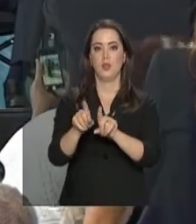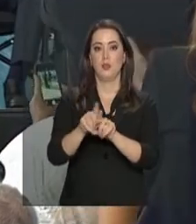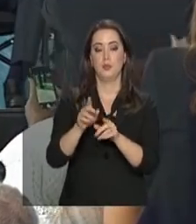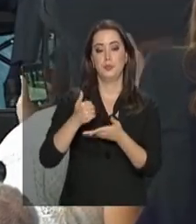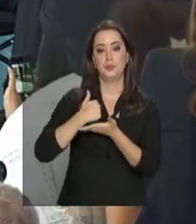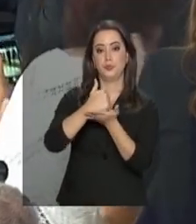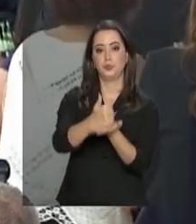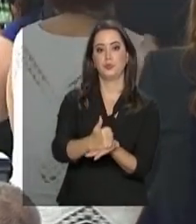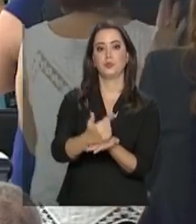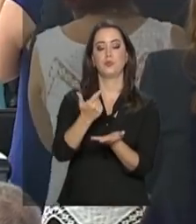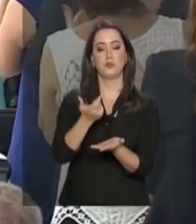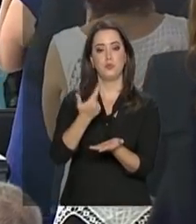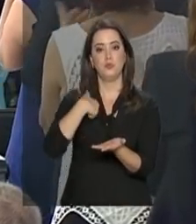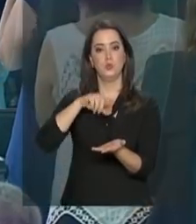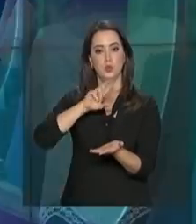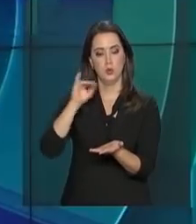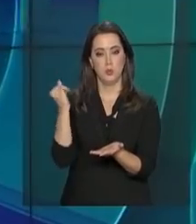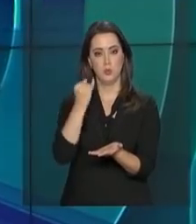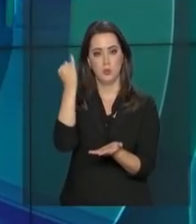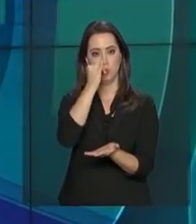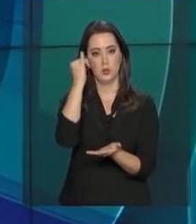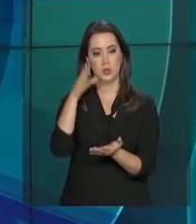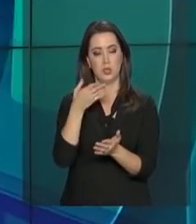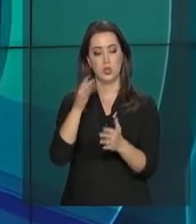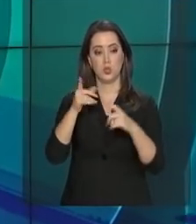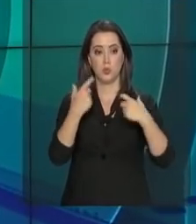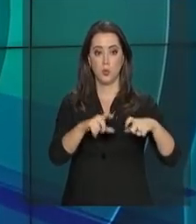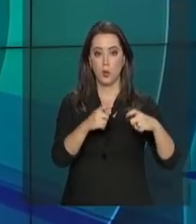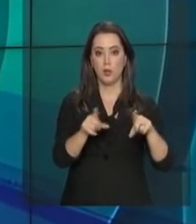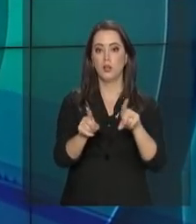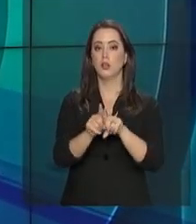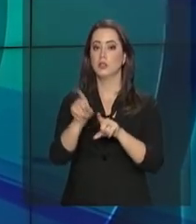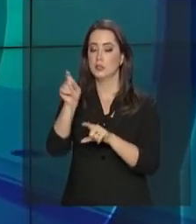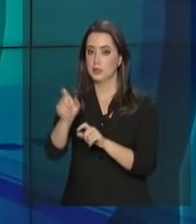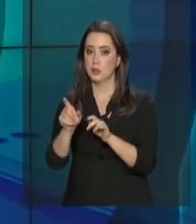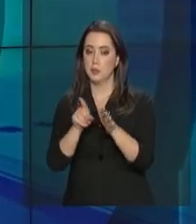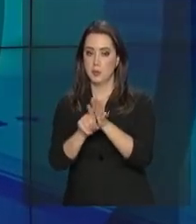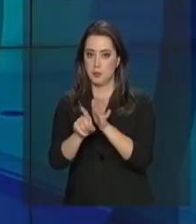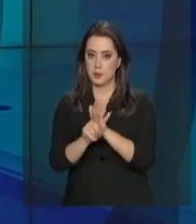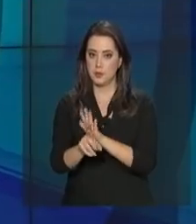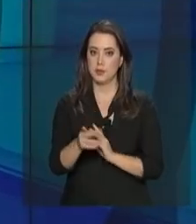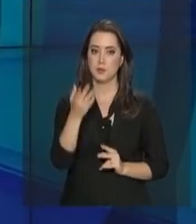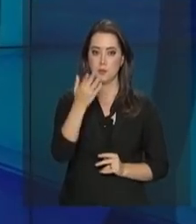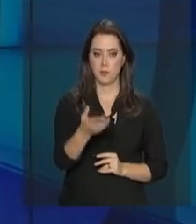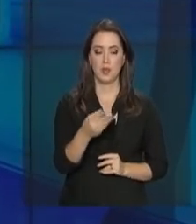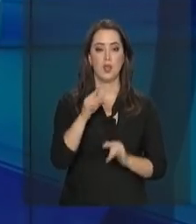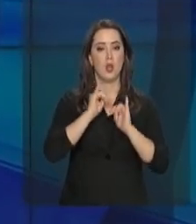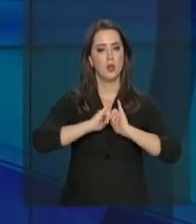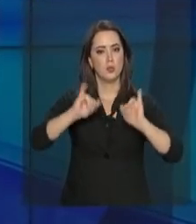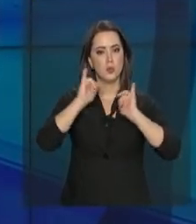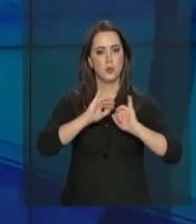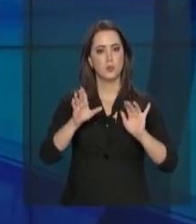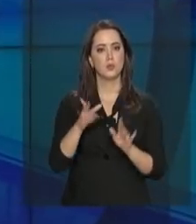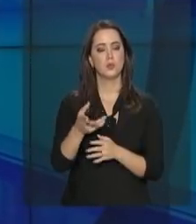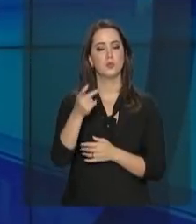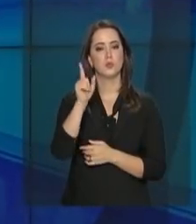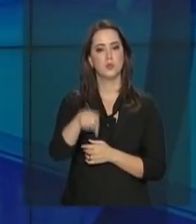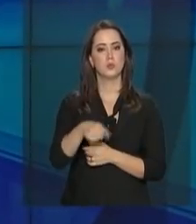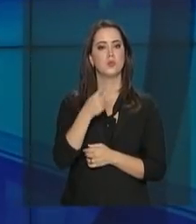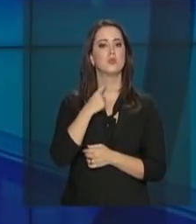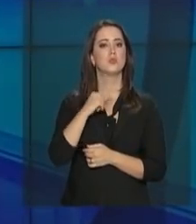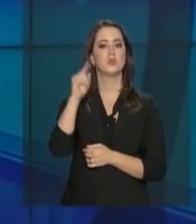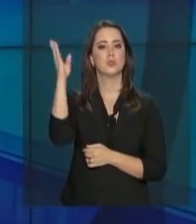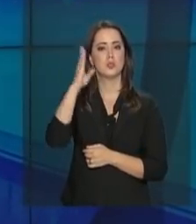e mérito científico o ministro da ciência e tecnologia destacou que o prêmio da publicidade para vocação do